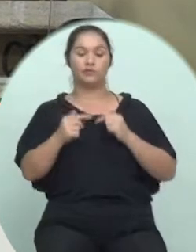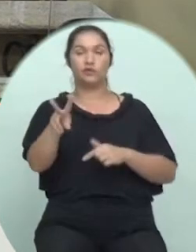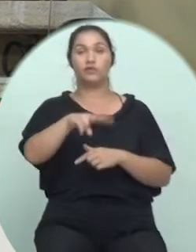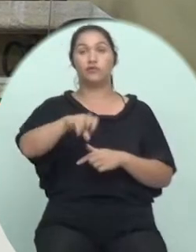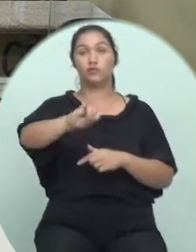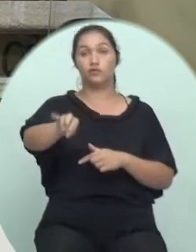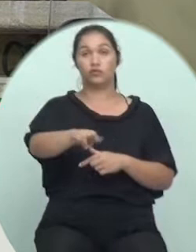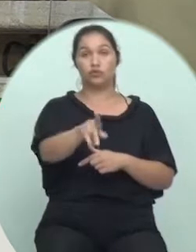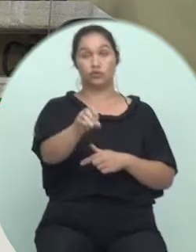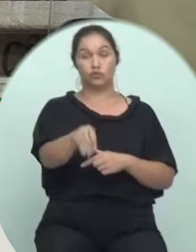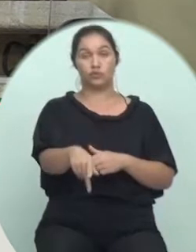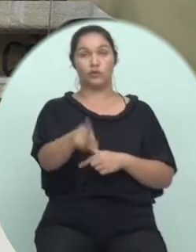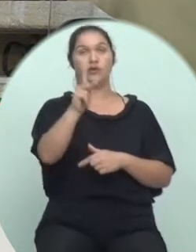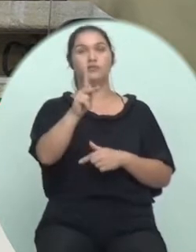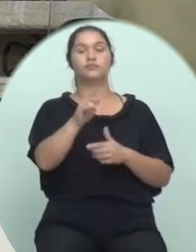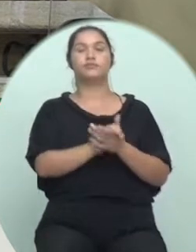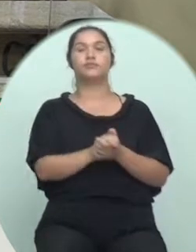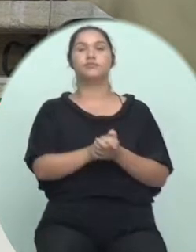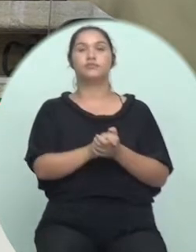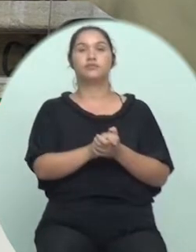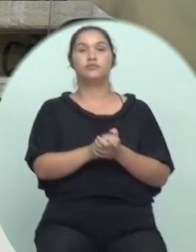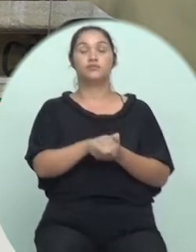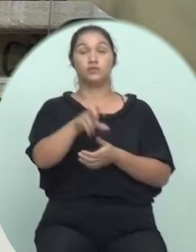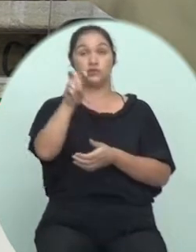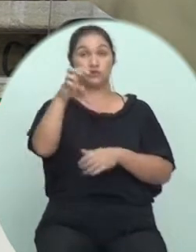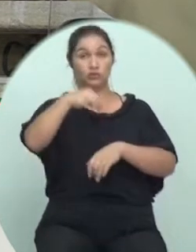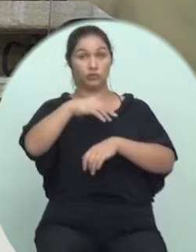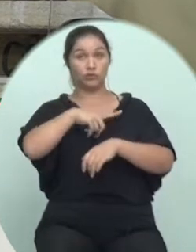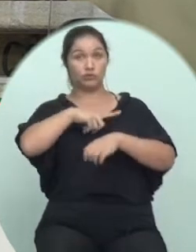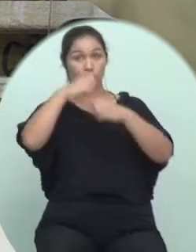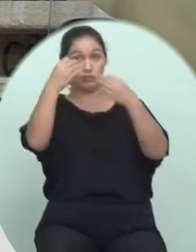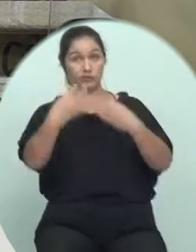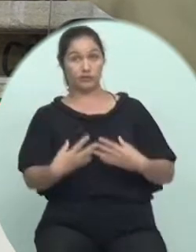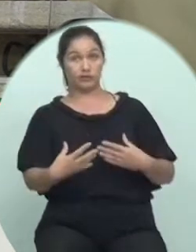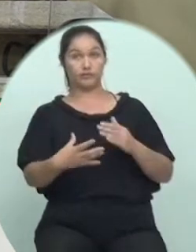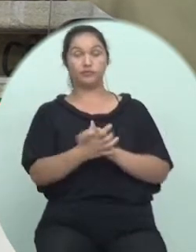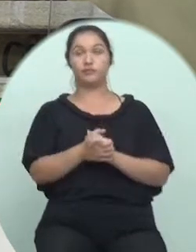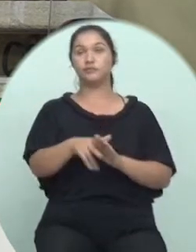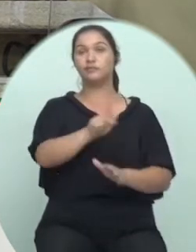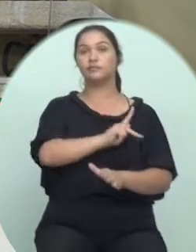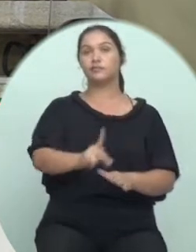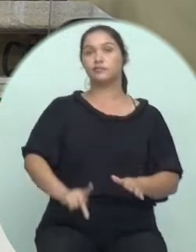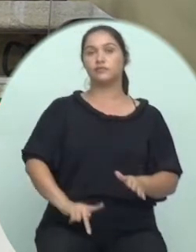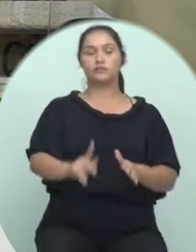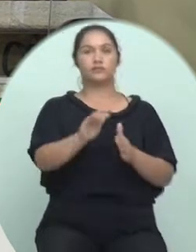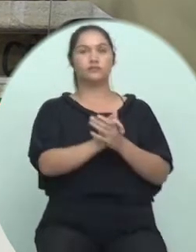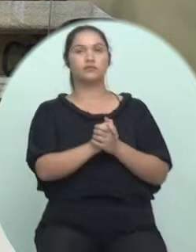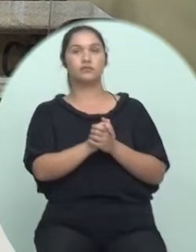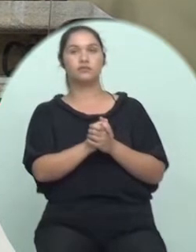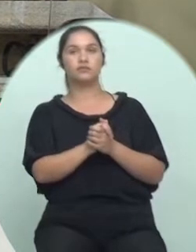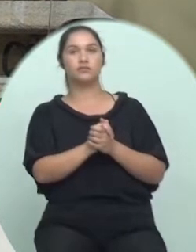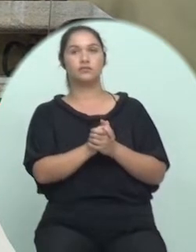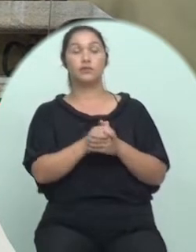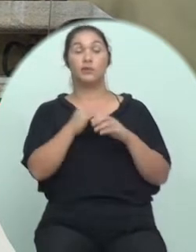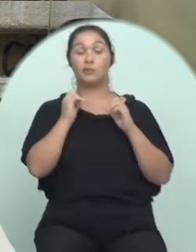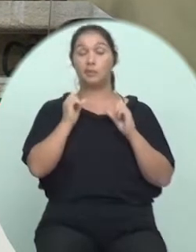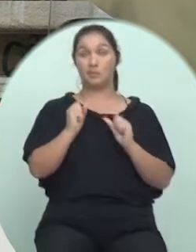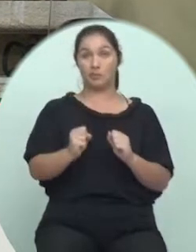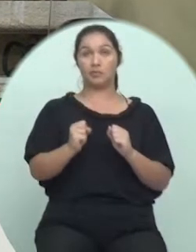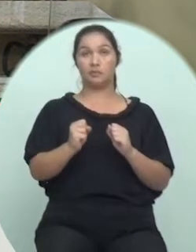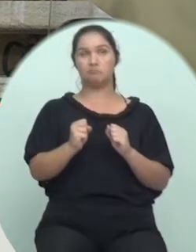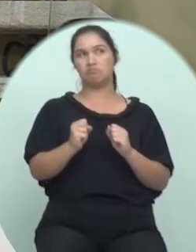Júlio César Kaminski. Vossa Excelência dispõe de 5 minutos. Senhor presidente, talvez isso fosse solicitado através de